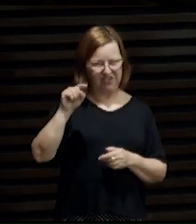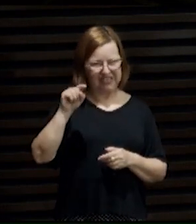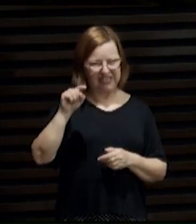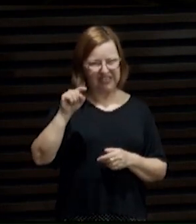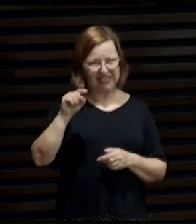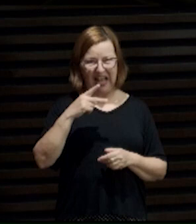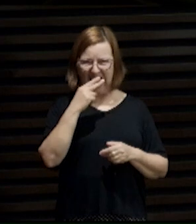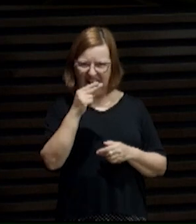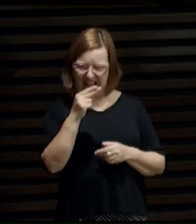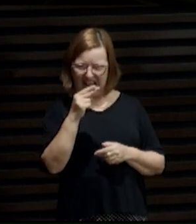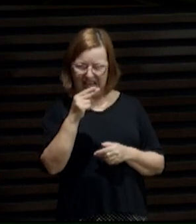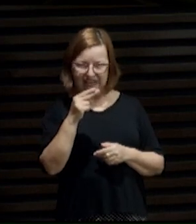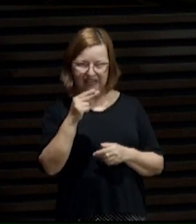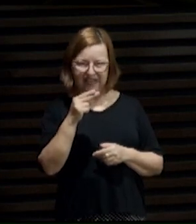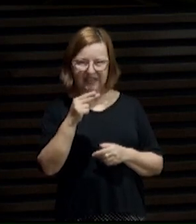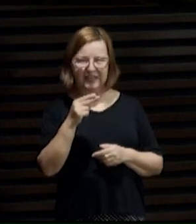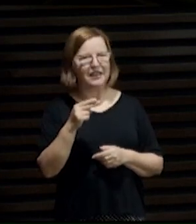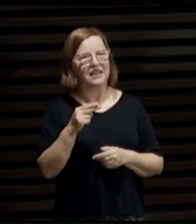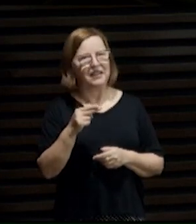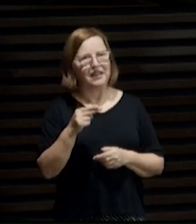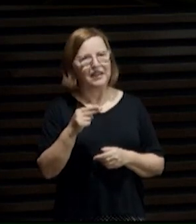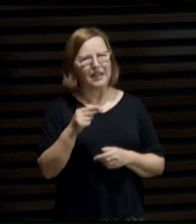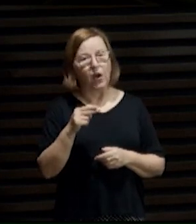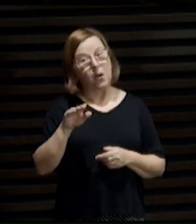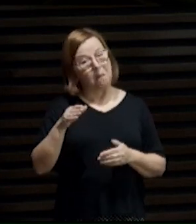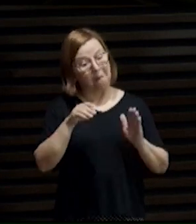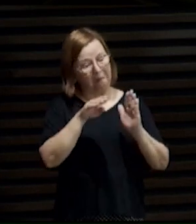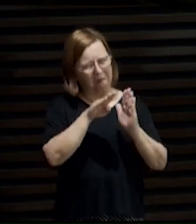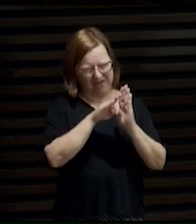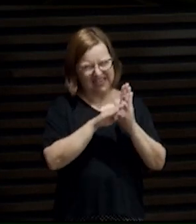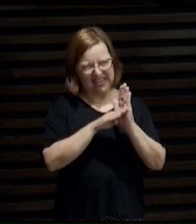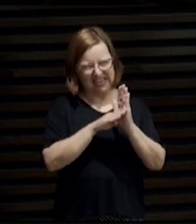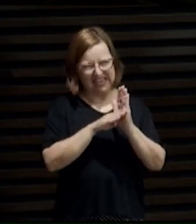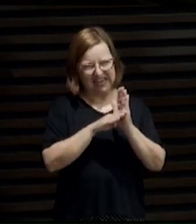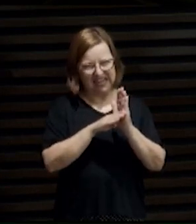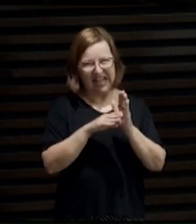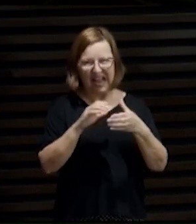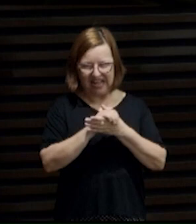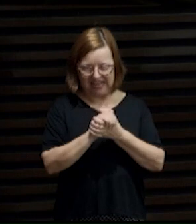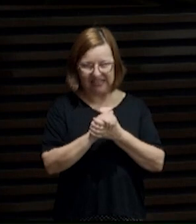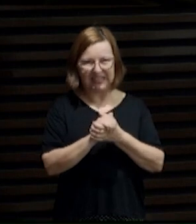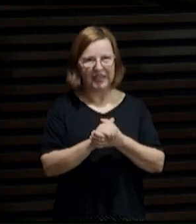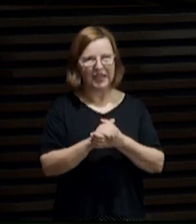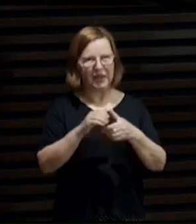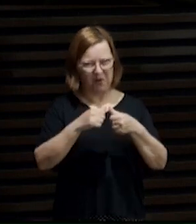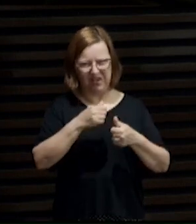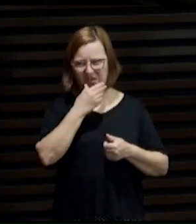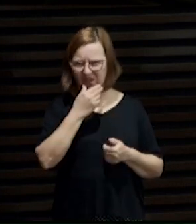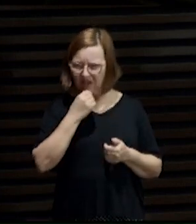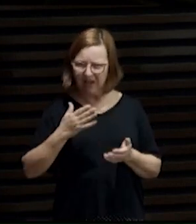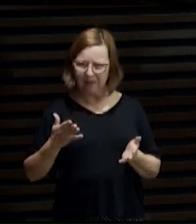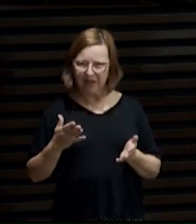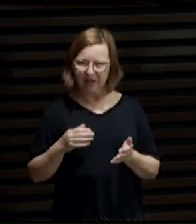planeja em se casar com um homem desse? Sabe o que é que vai acontecer quando chegar o domingo? Ele não vai te incentivar a ir para a igreja.